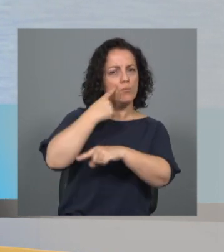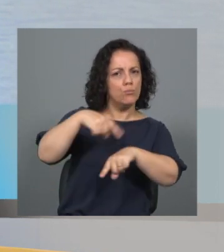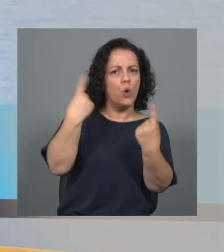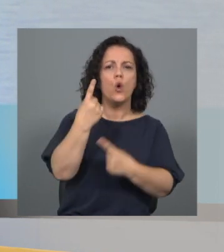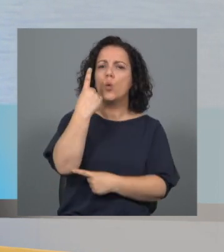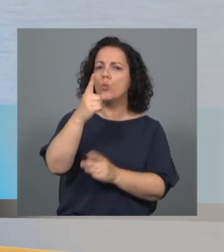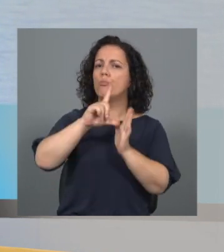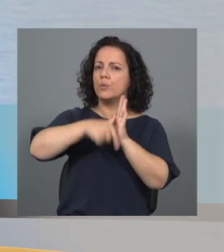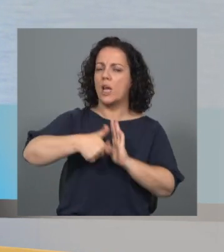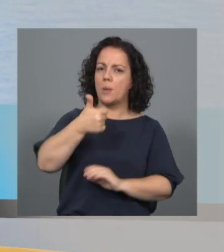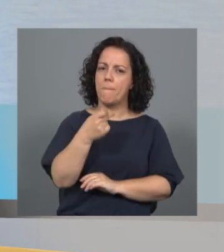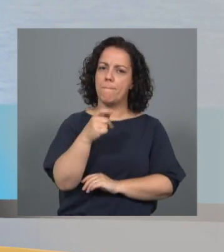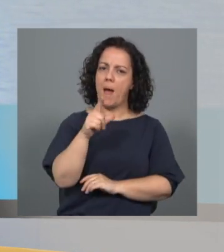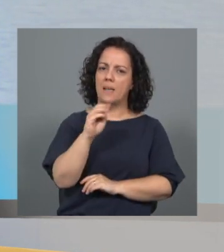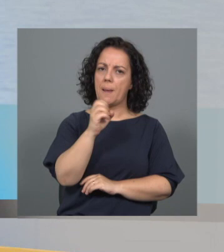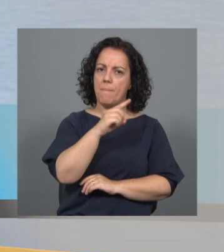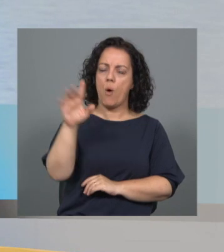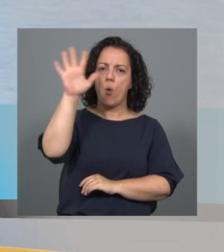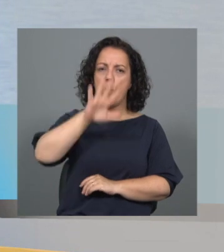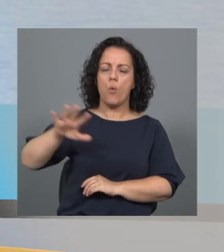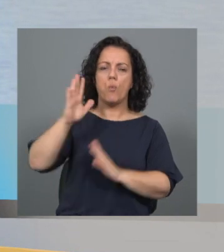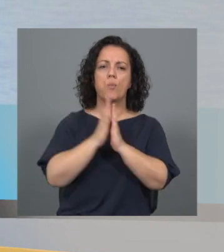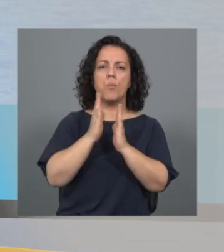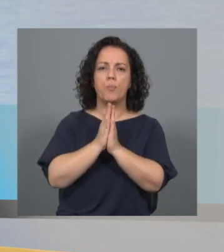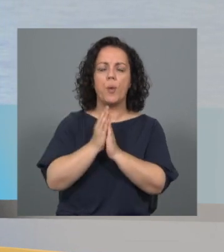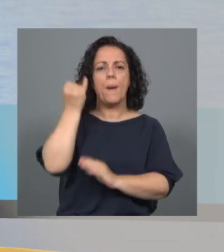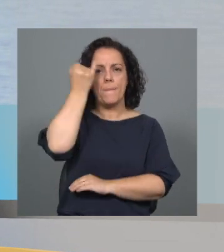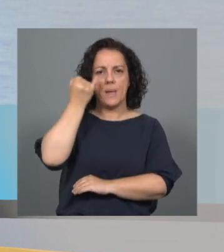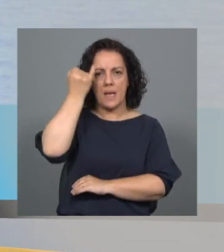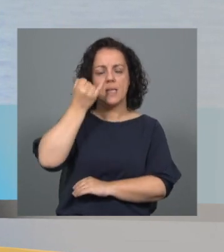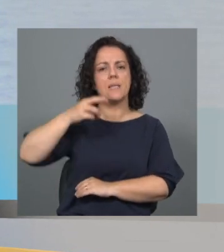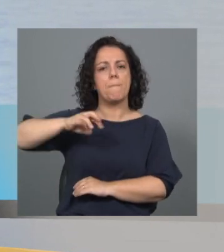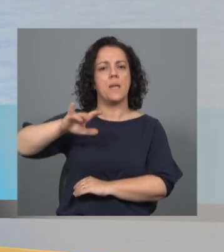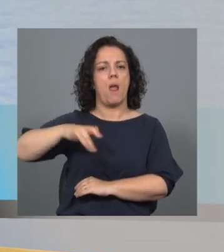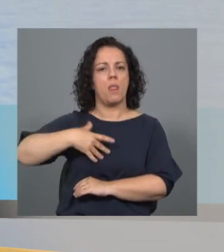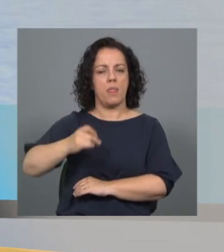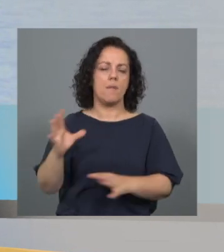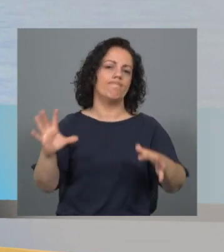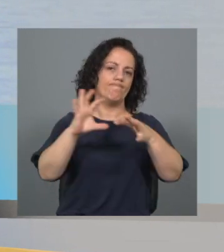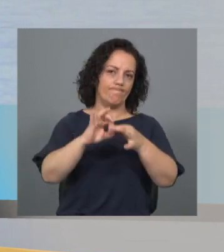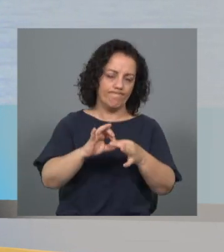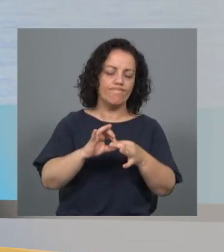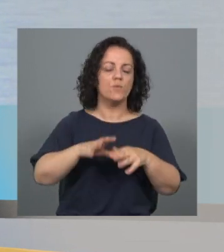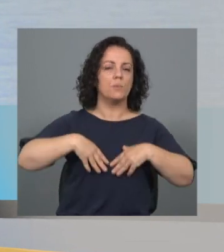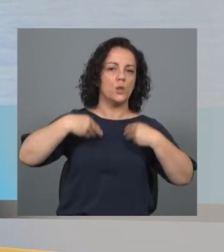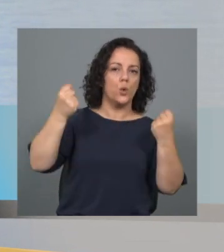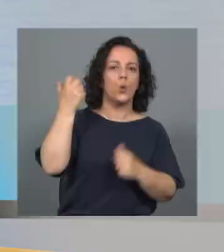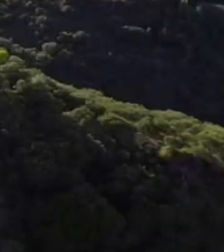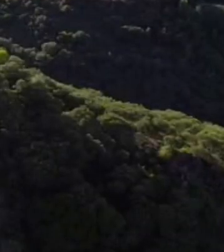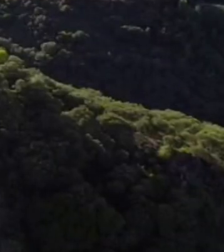Balsamão, na Diocese de Bragança e Miranda, que tem a natureza por parceira da espiritualidade, da cultura e da